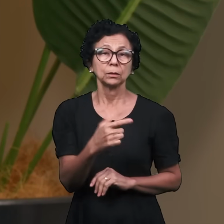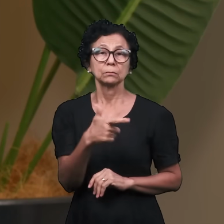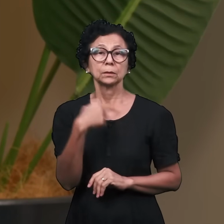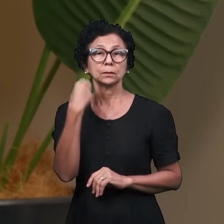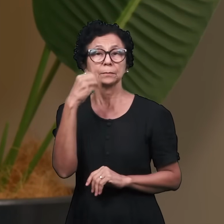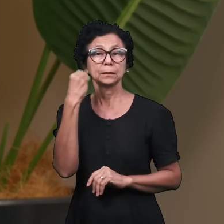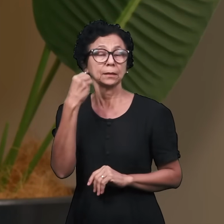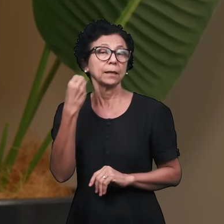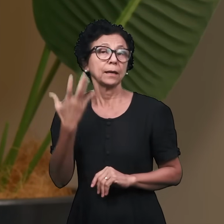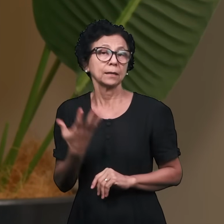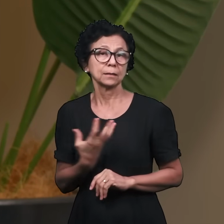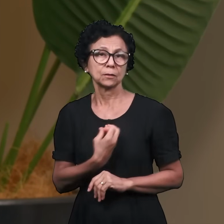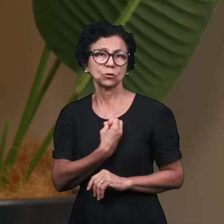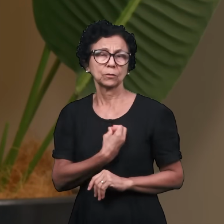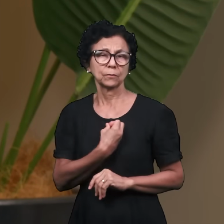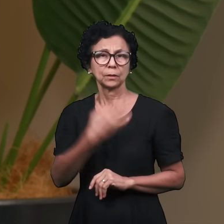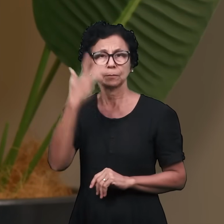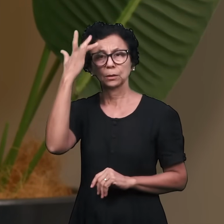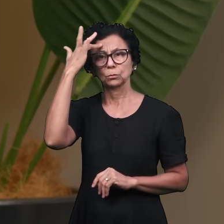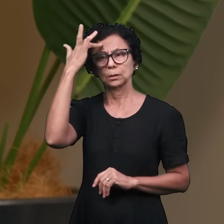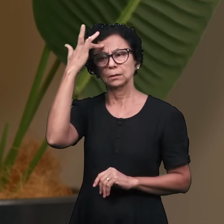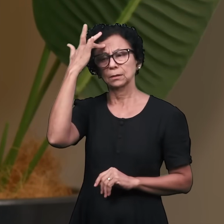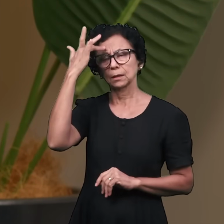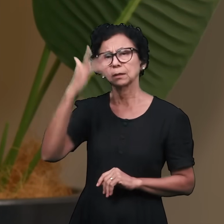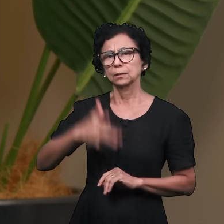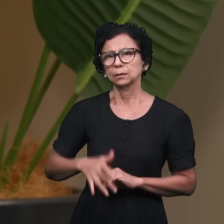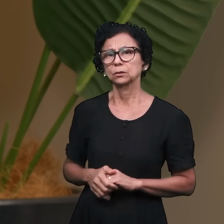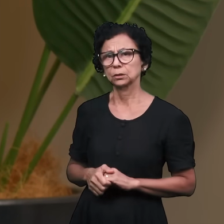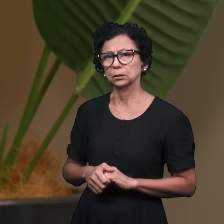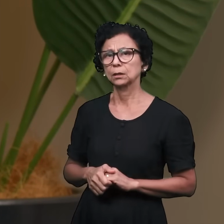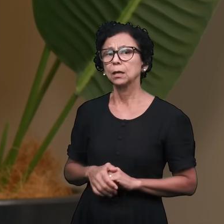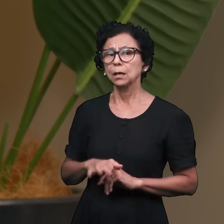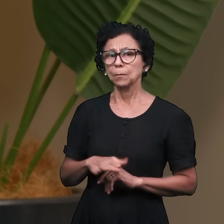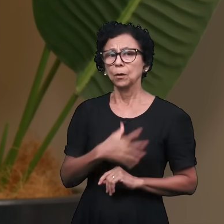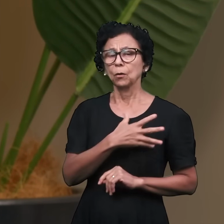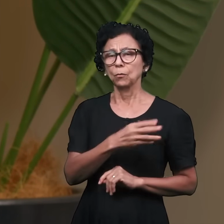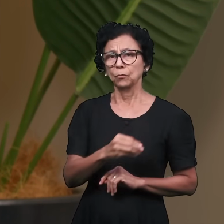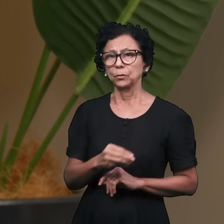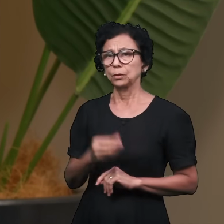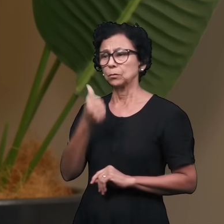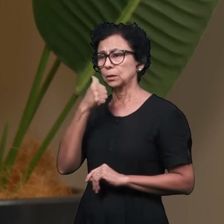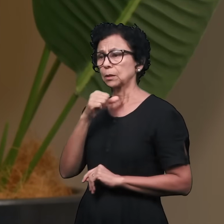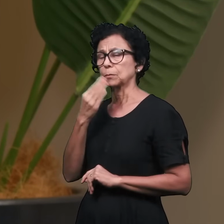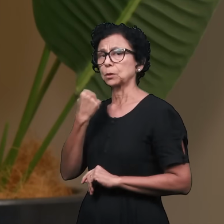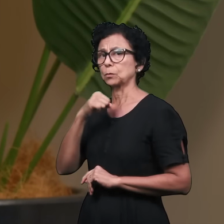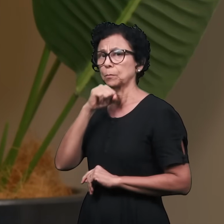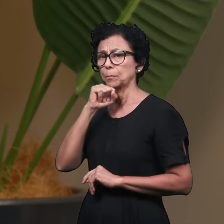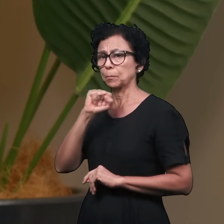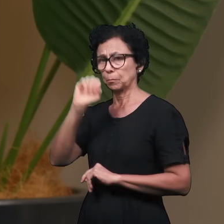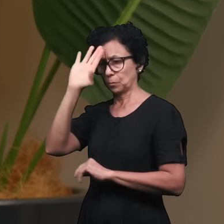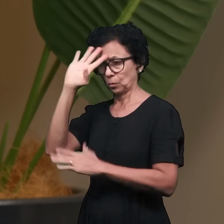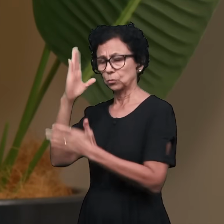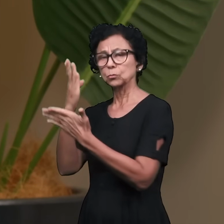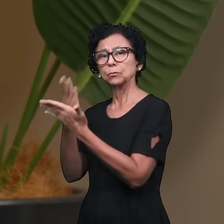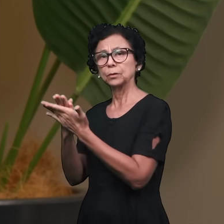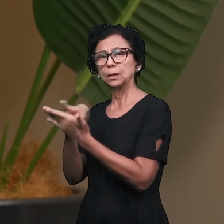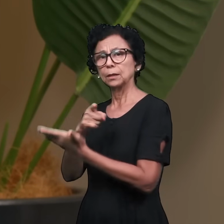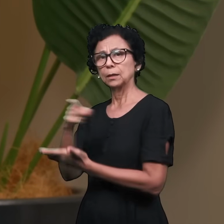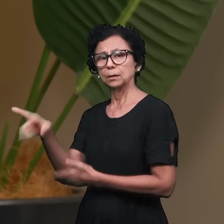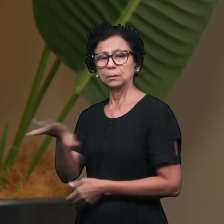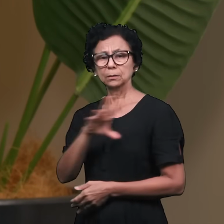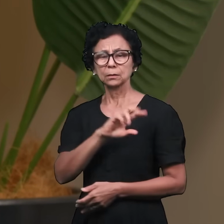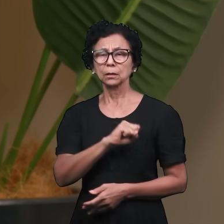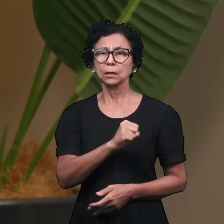vida. E os pais, o filho pode confiar de todo o coração, porque os pais amam. Eles sempre, raras exceções,